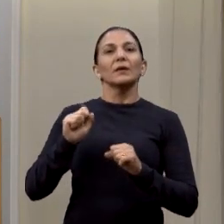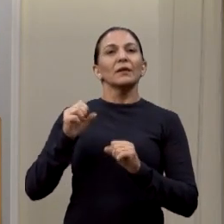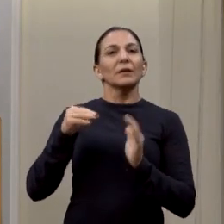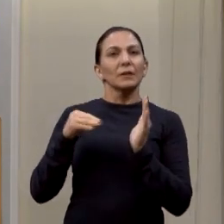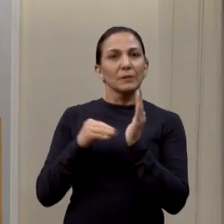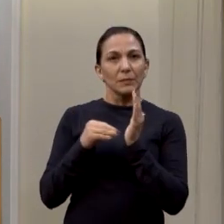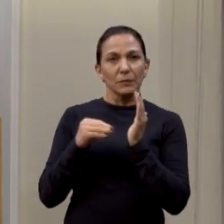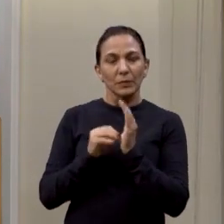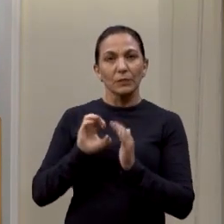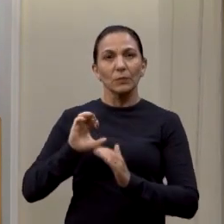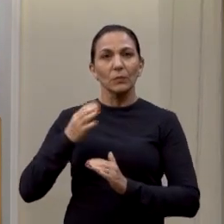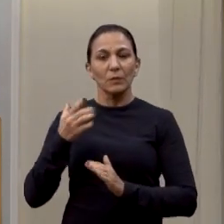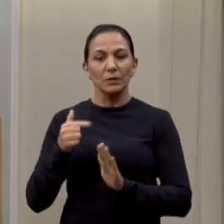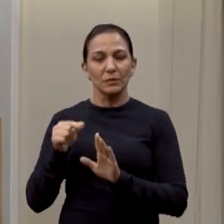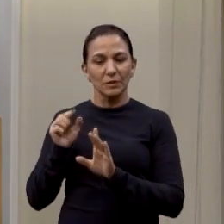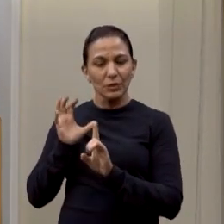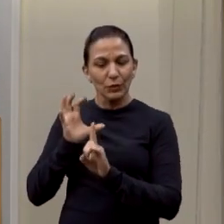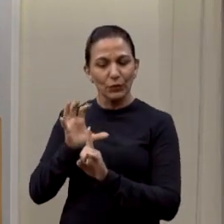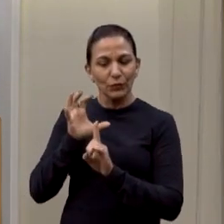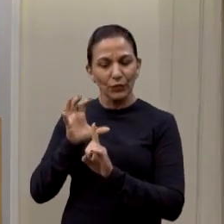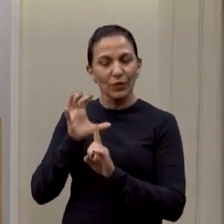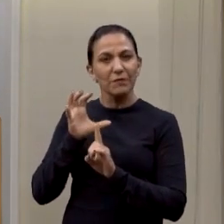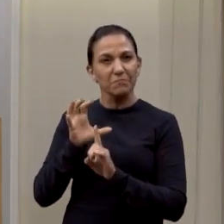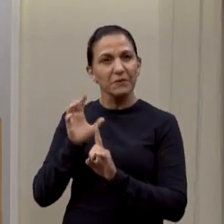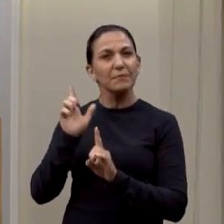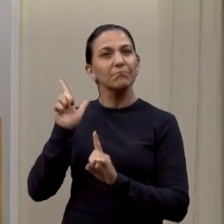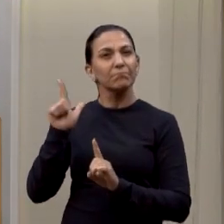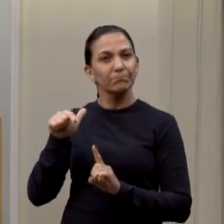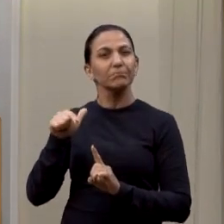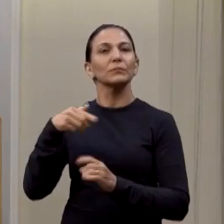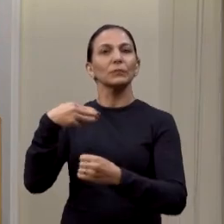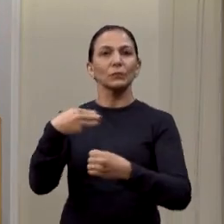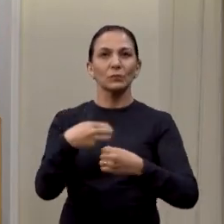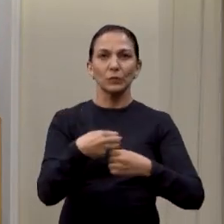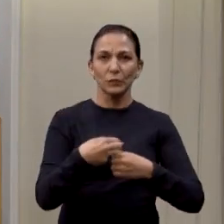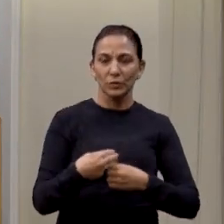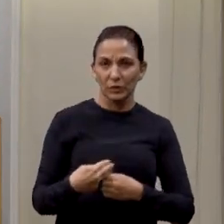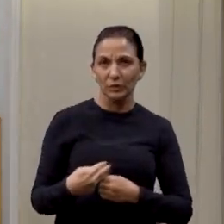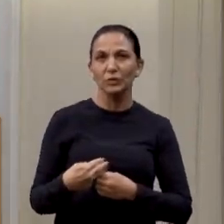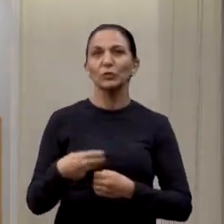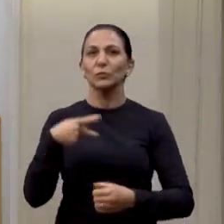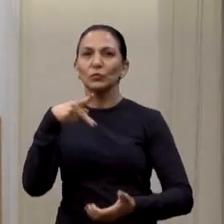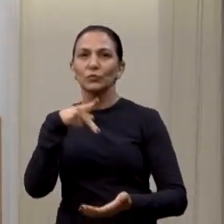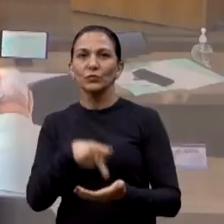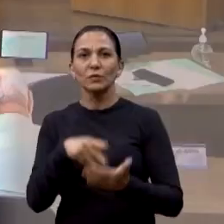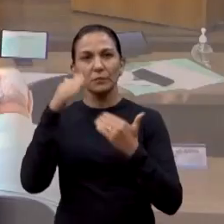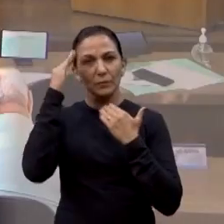dos Deputados vai refletir significativamente nos nossos municípios. Obrigada.